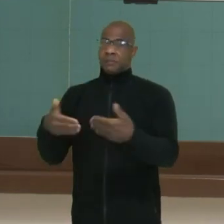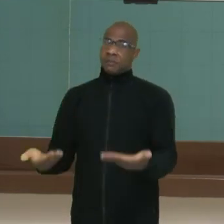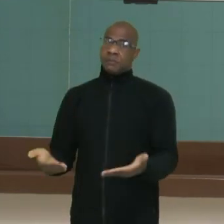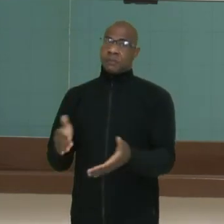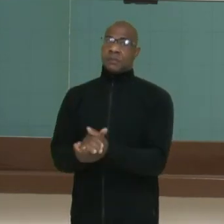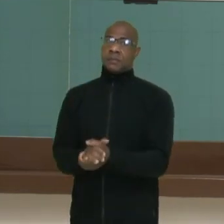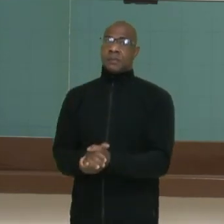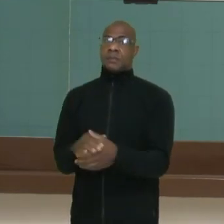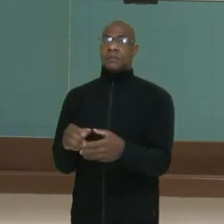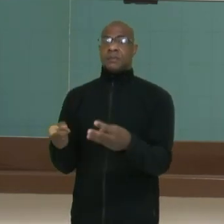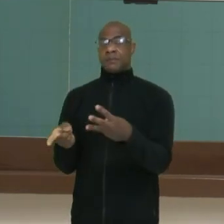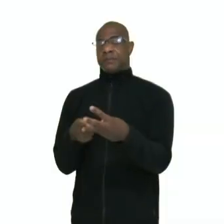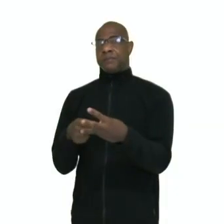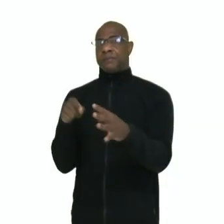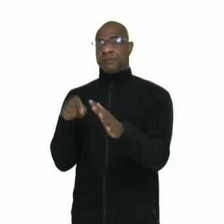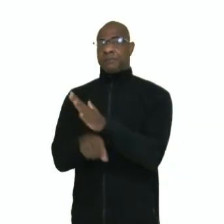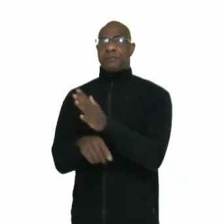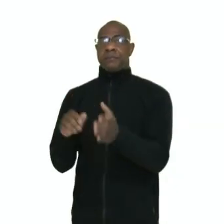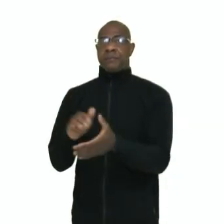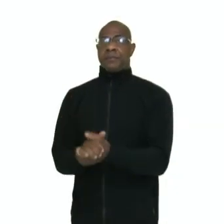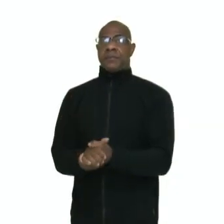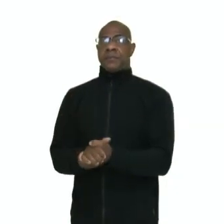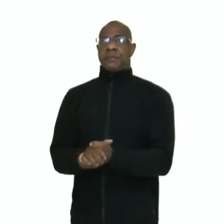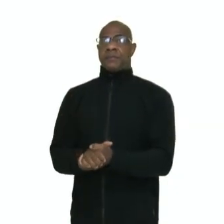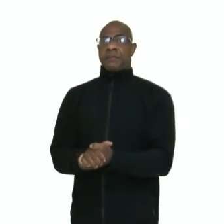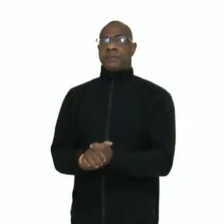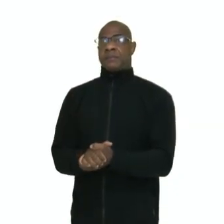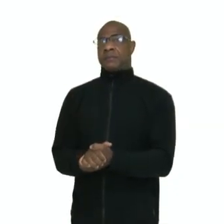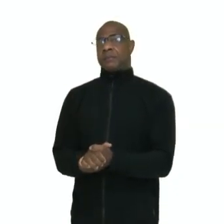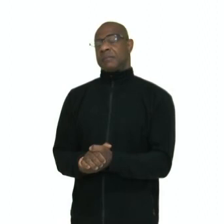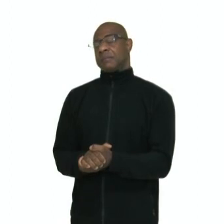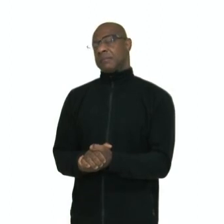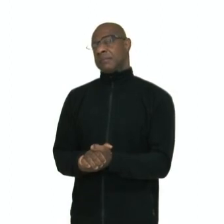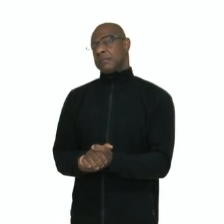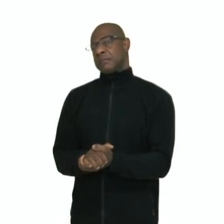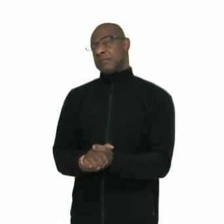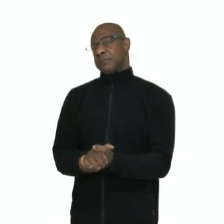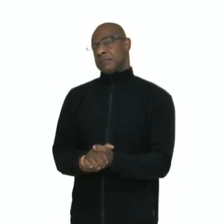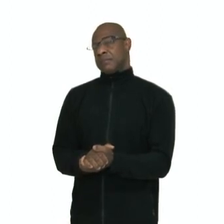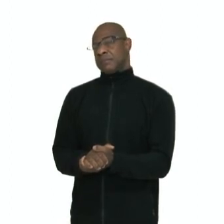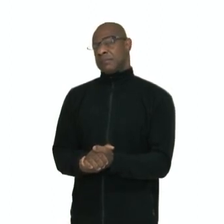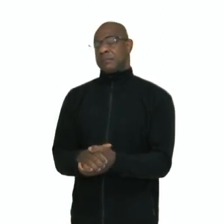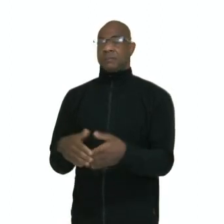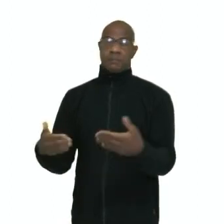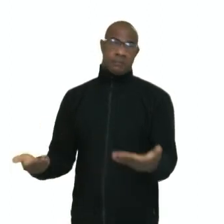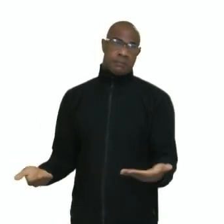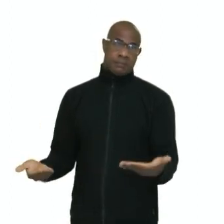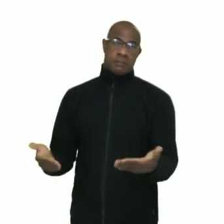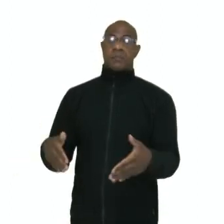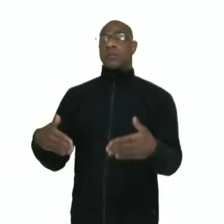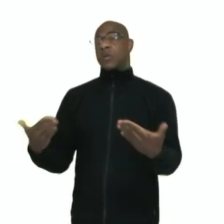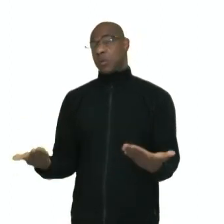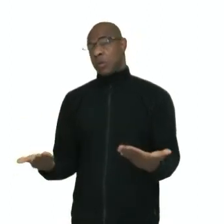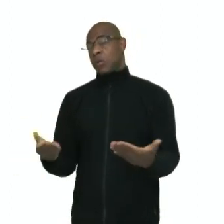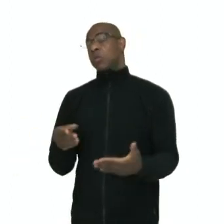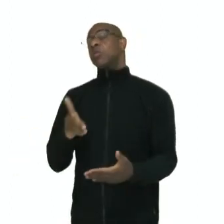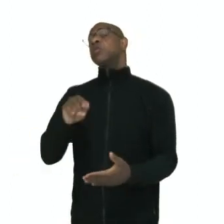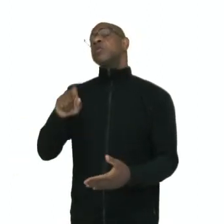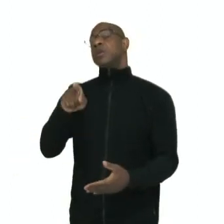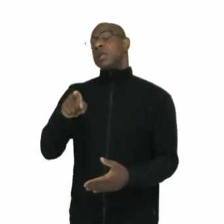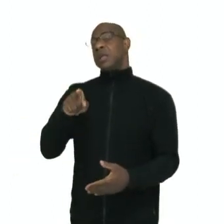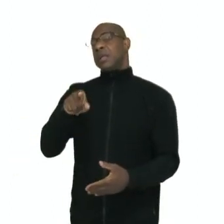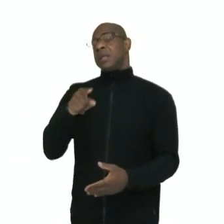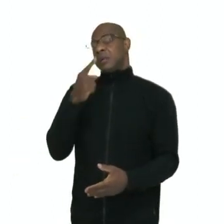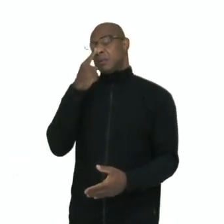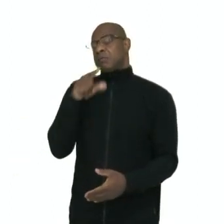uma perguntinha para vocês. What is your favorite day of the week? E aí, qual é o seu dia